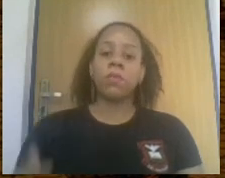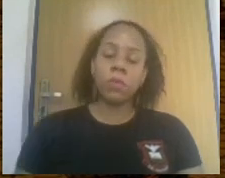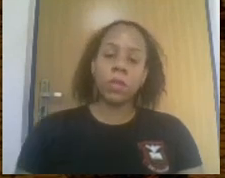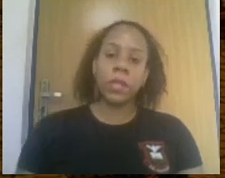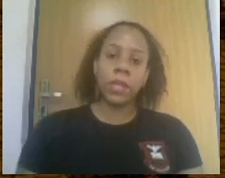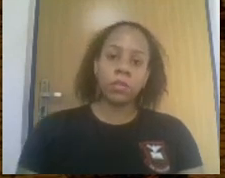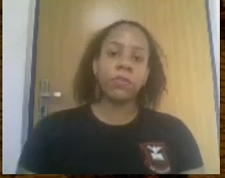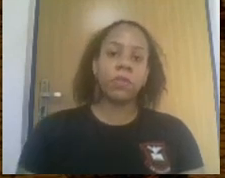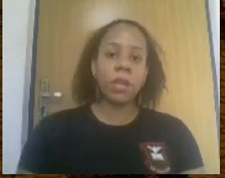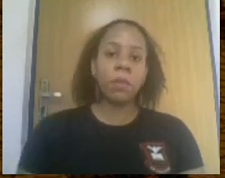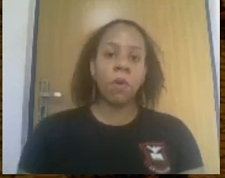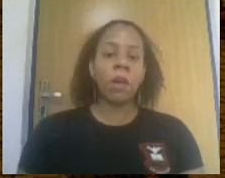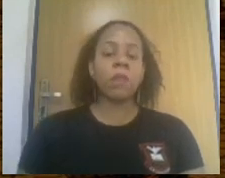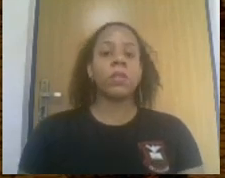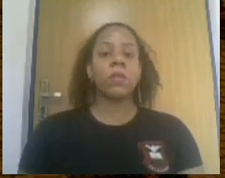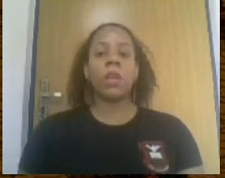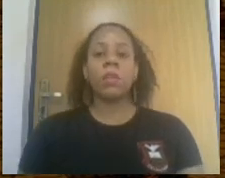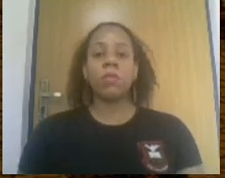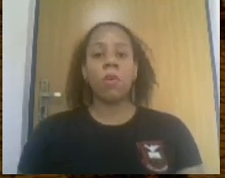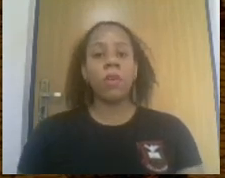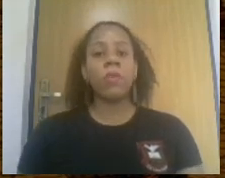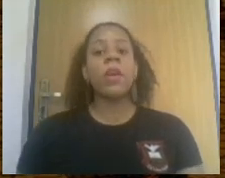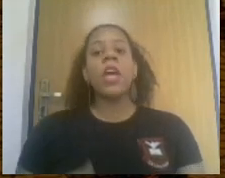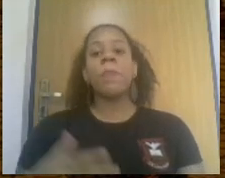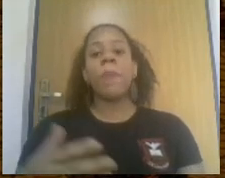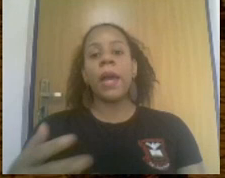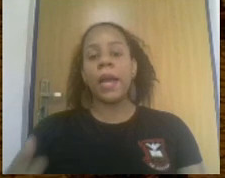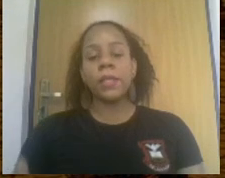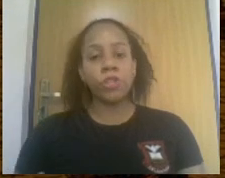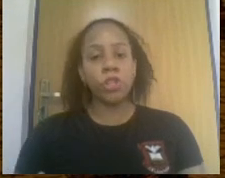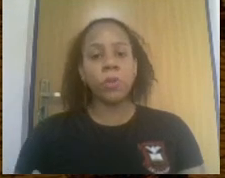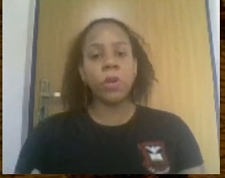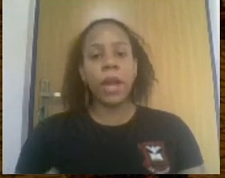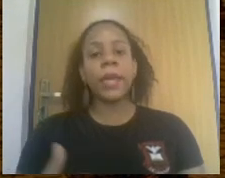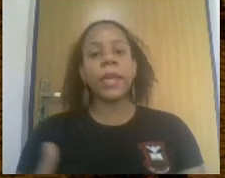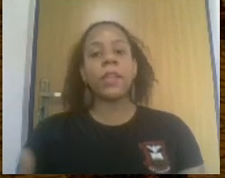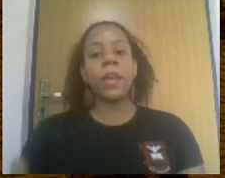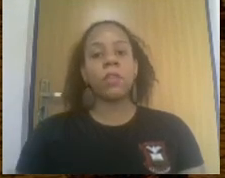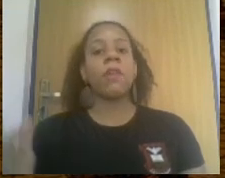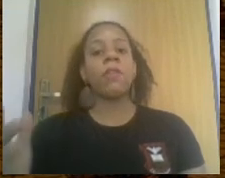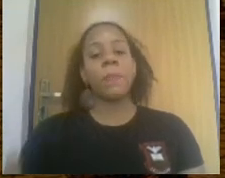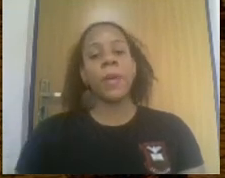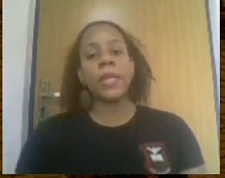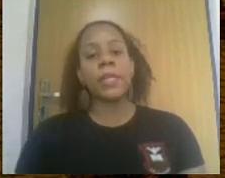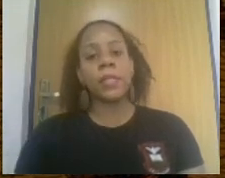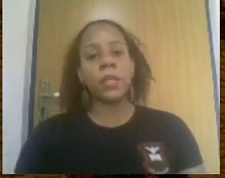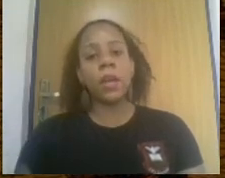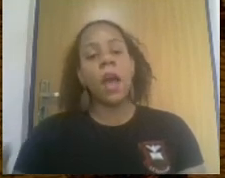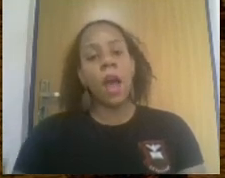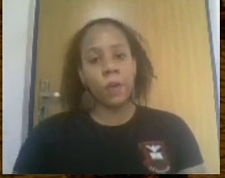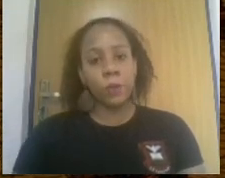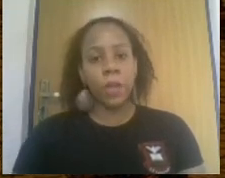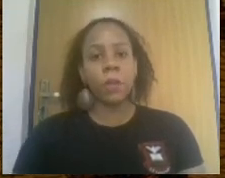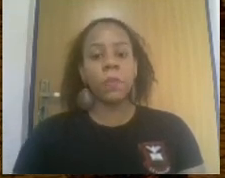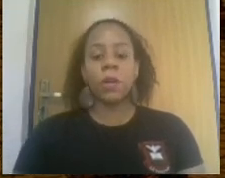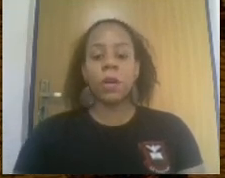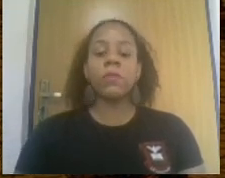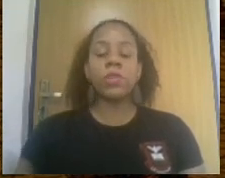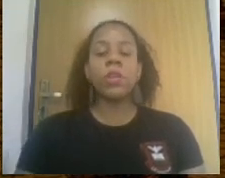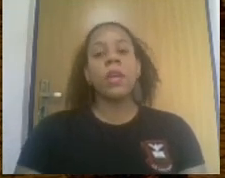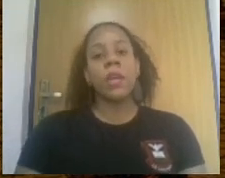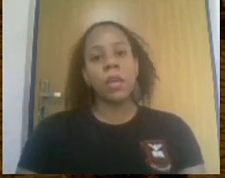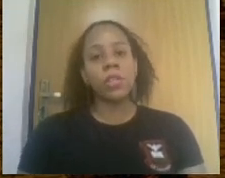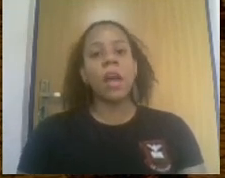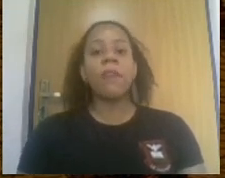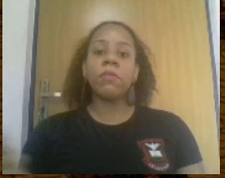fazer com que os holandeses fossem embora do seu território e parassem de explorar aquele território que pertencia aos